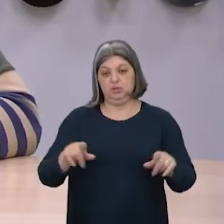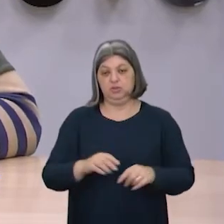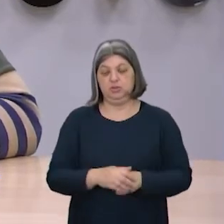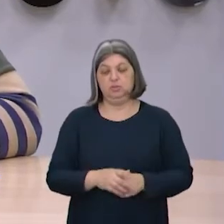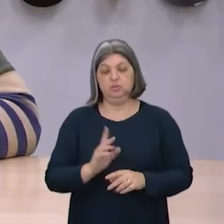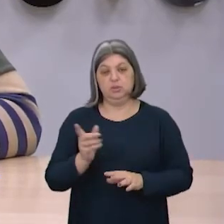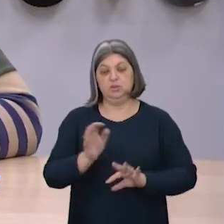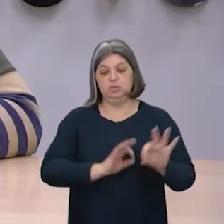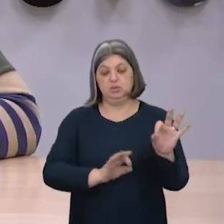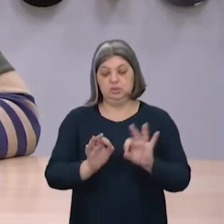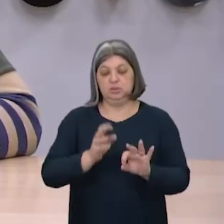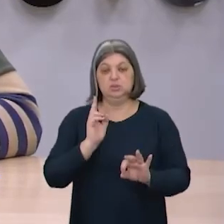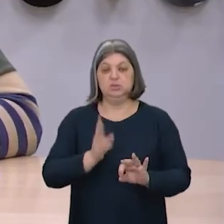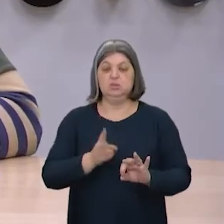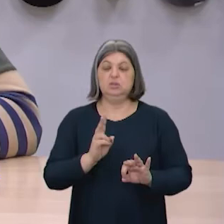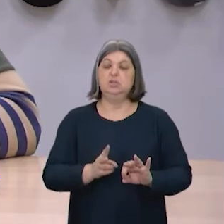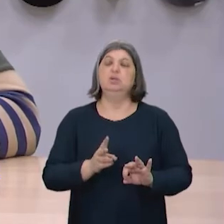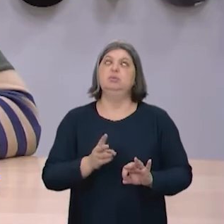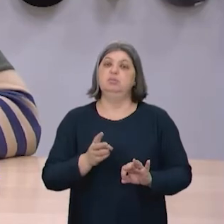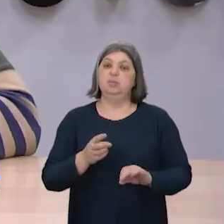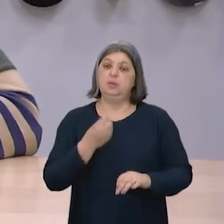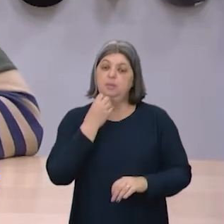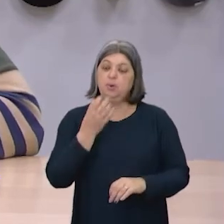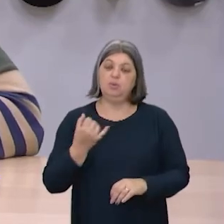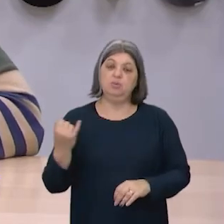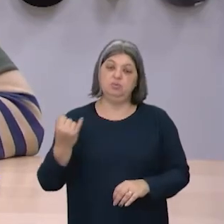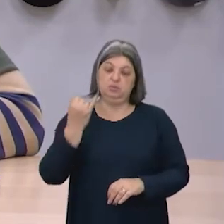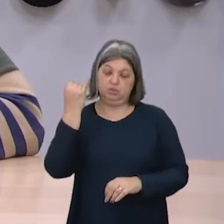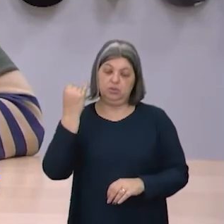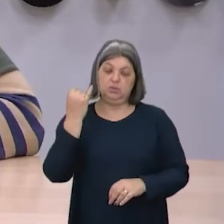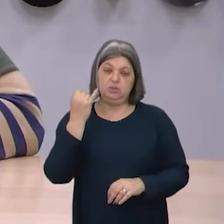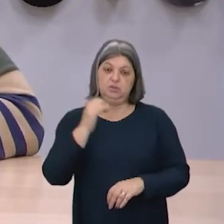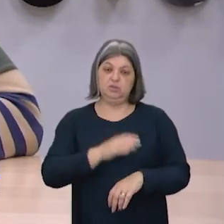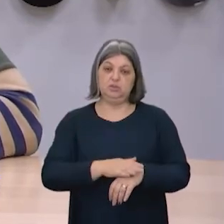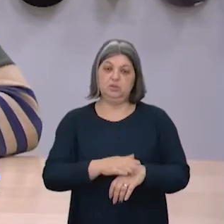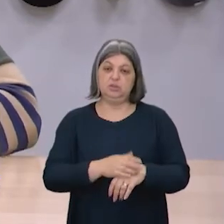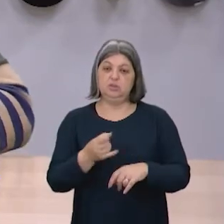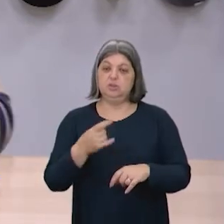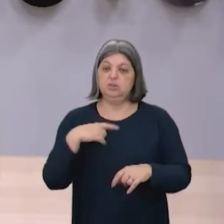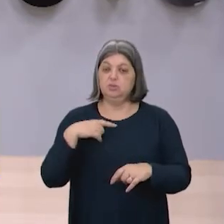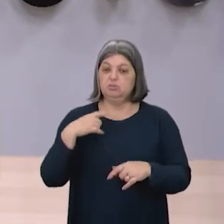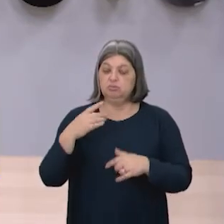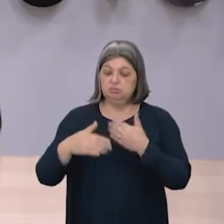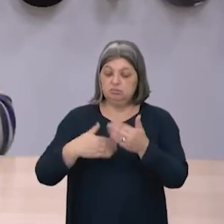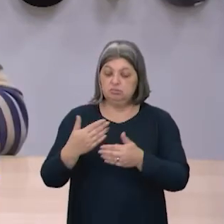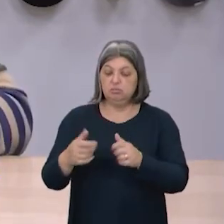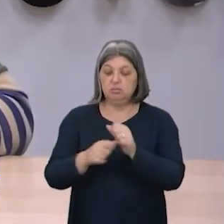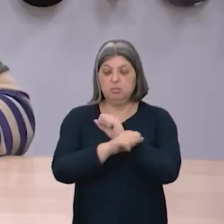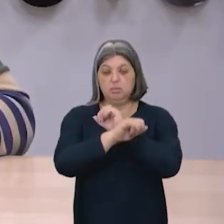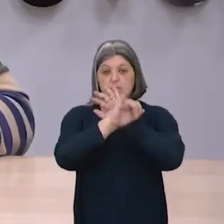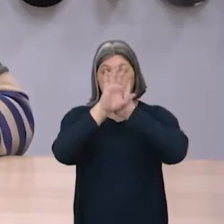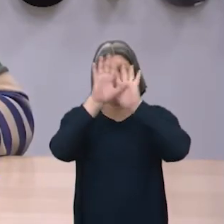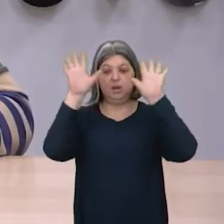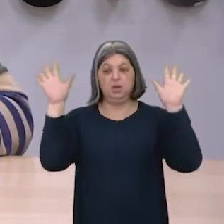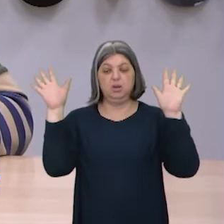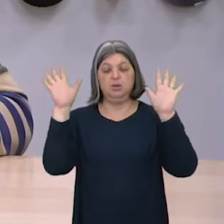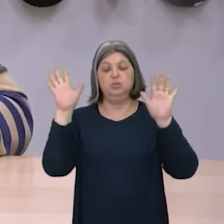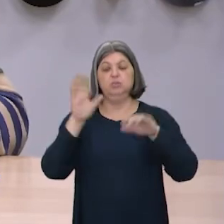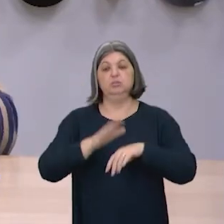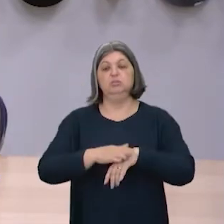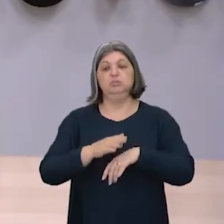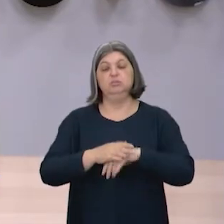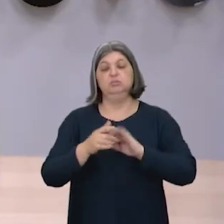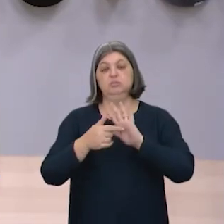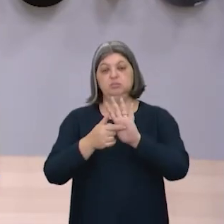é sempre necessária, né? Porque se você não tiver um procedimento claro do trabalho que você está